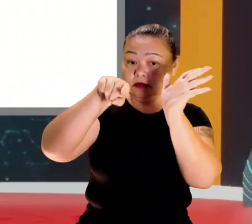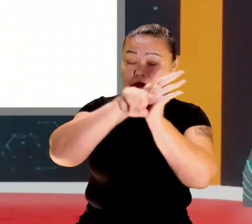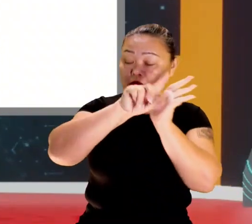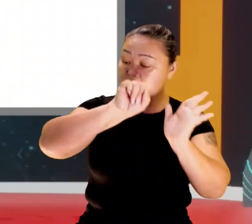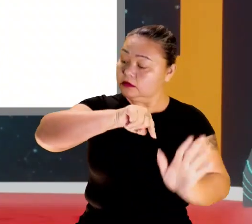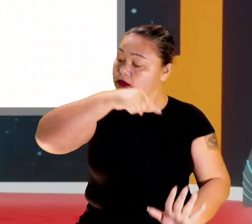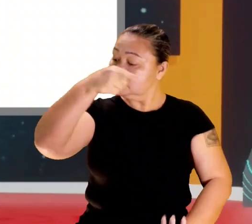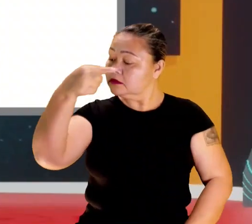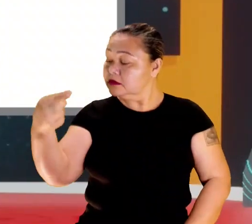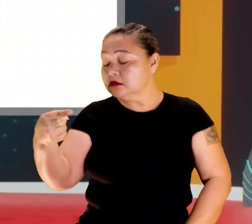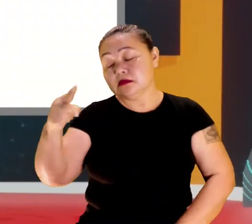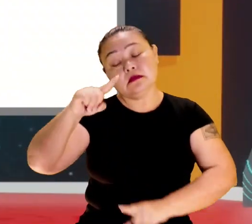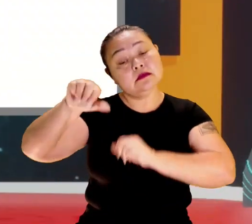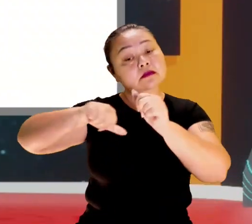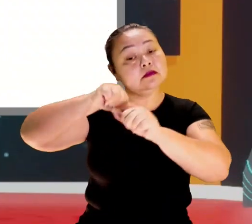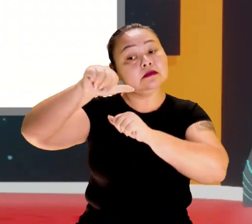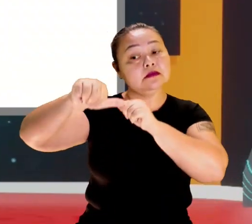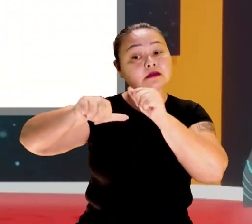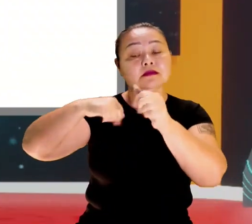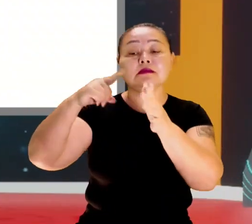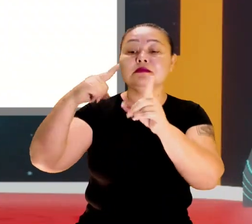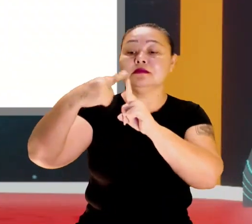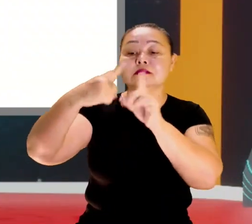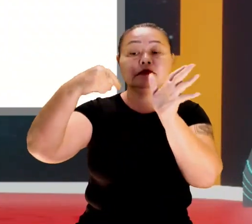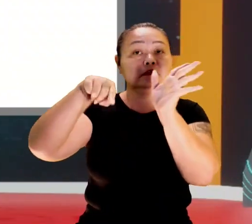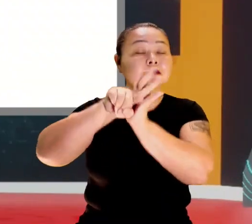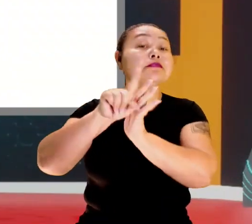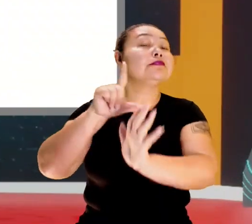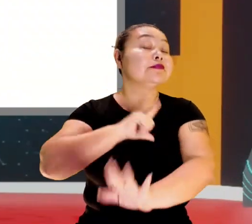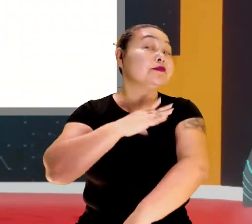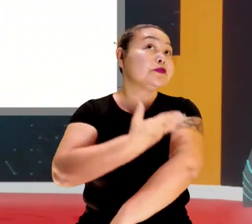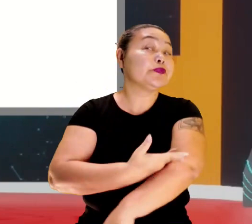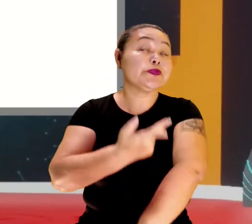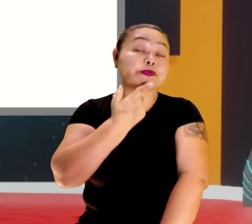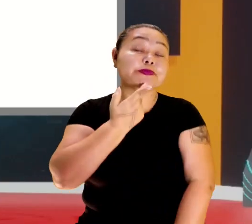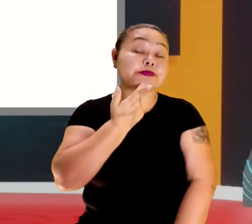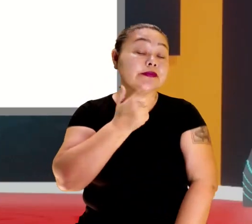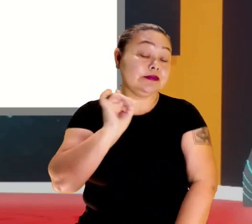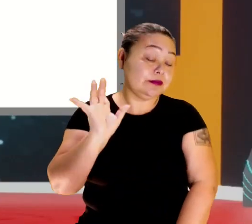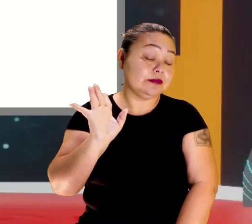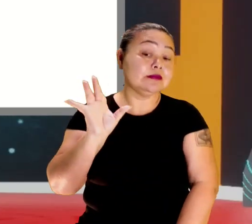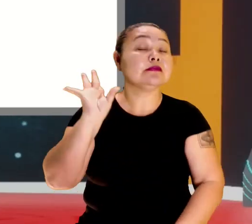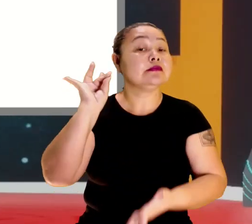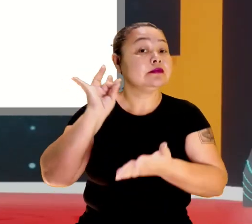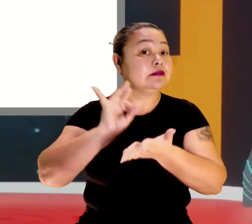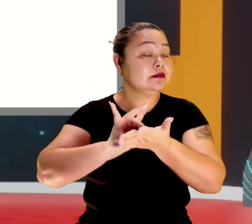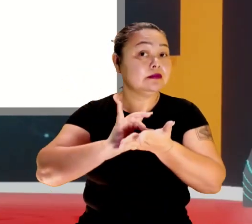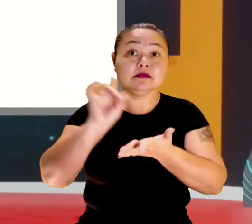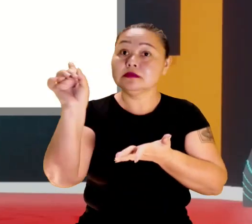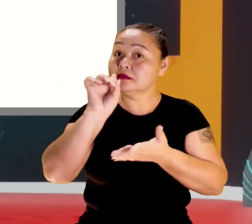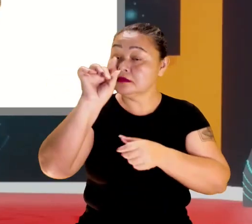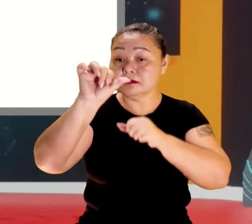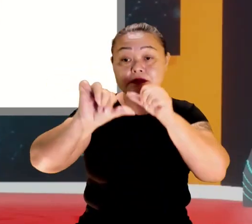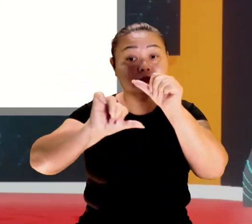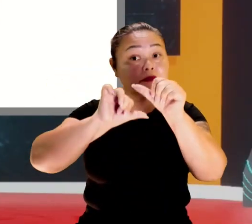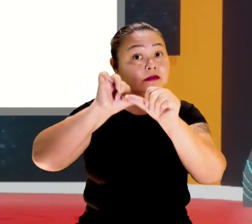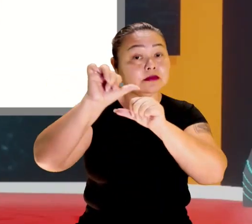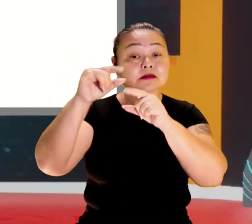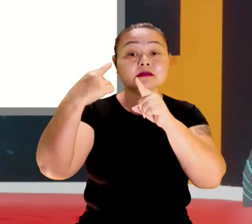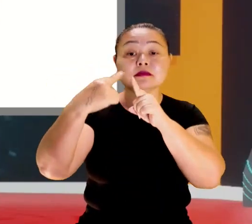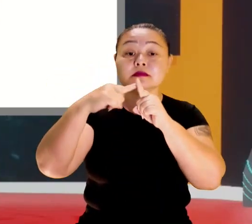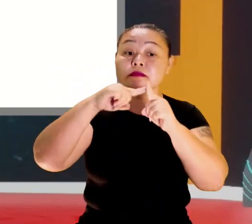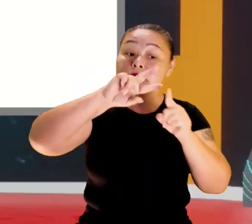lado, troca de sinal. Não. Né? A gente tem esse costume na fala. Só que a verdade não troca de sinal. Muda